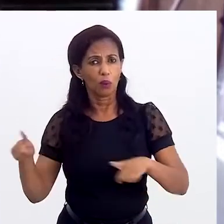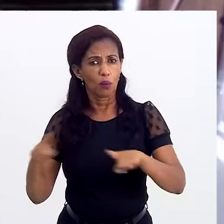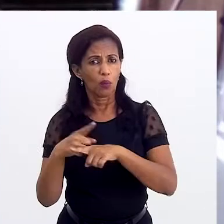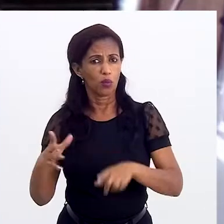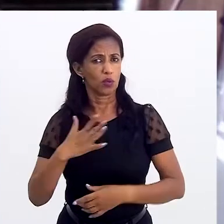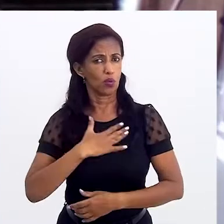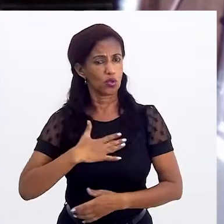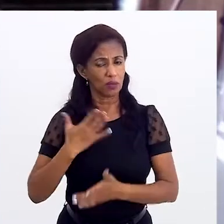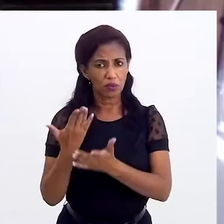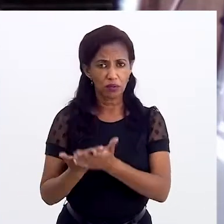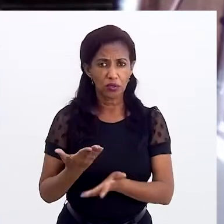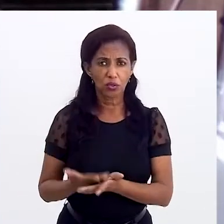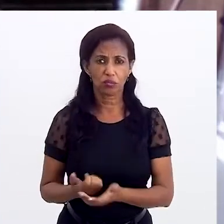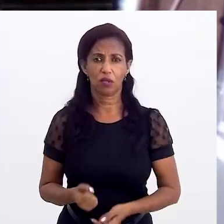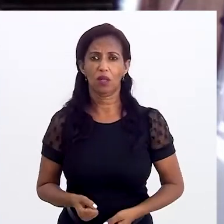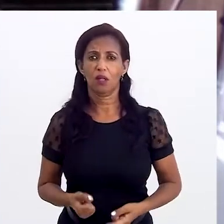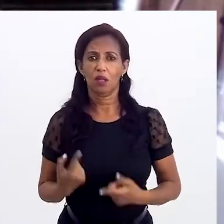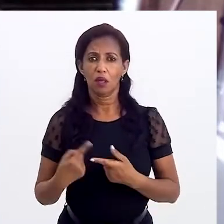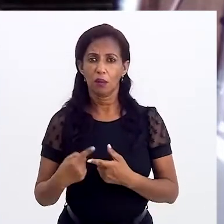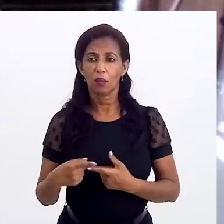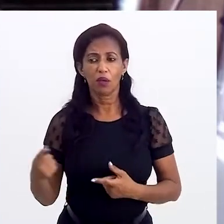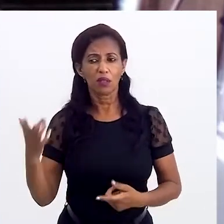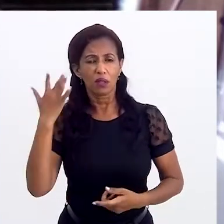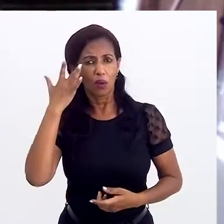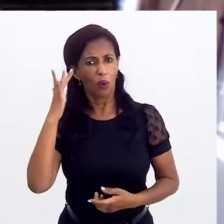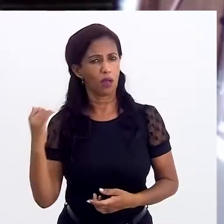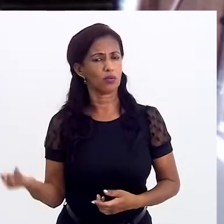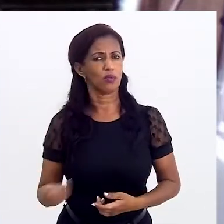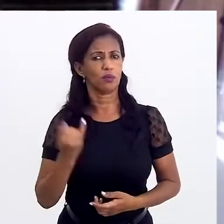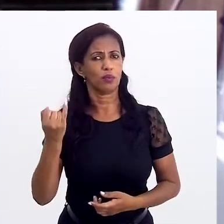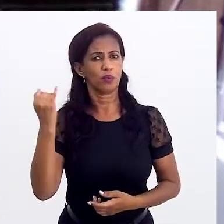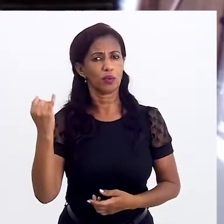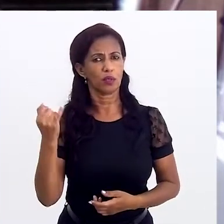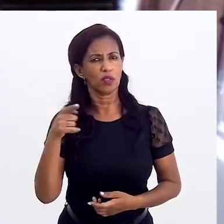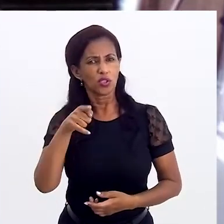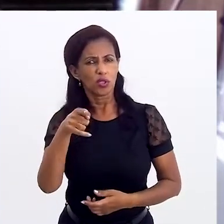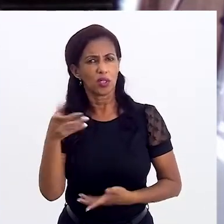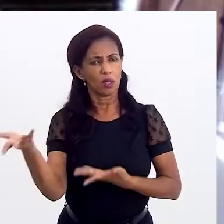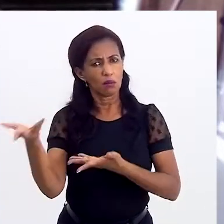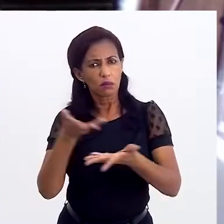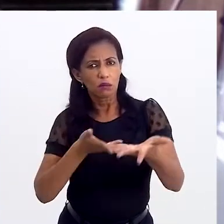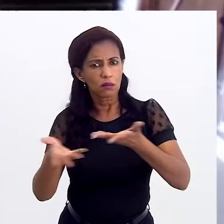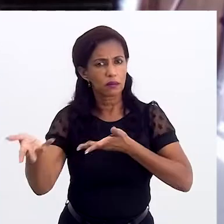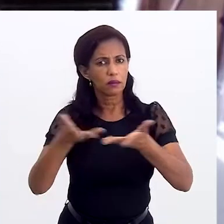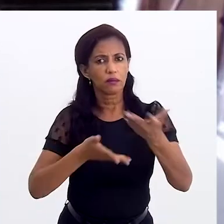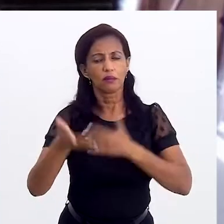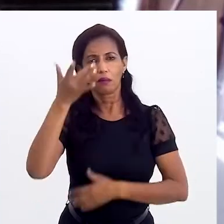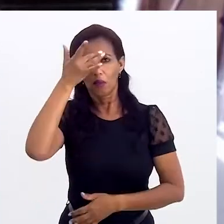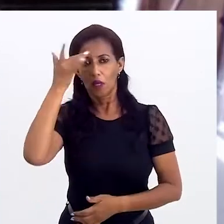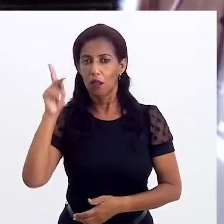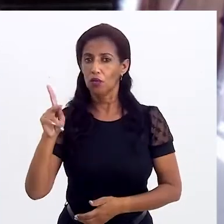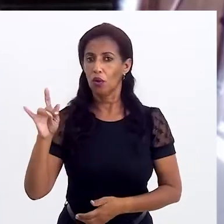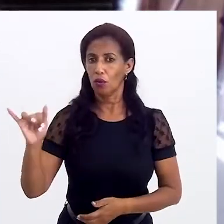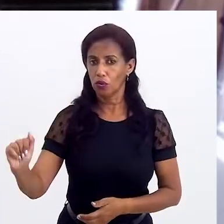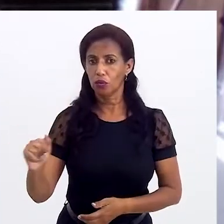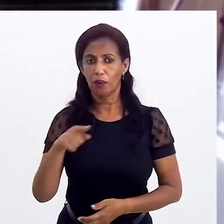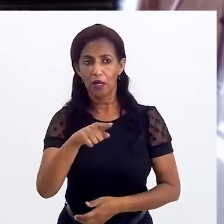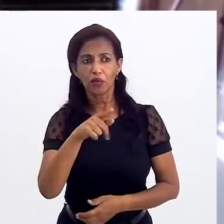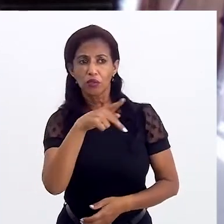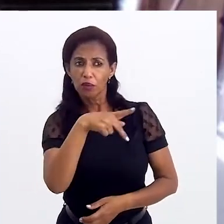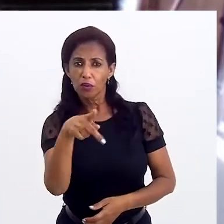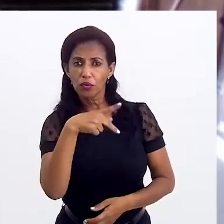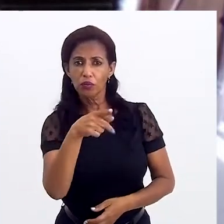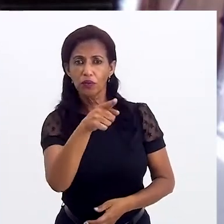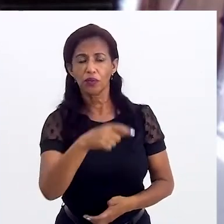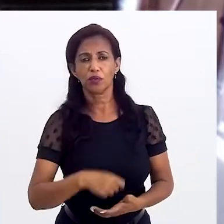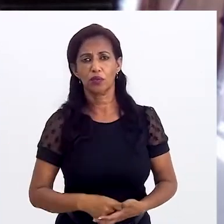de música, gostava de estudar, né? Então, isso é que eu acho assim, importante, que eu queria dividir com as pessoas, não só com os pais,